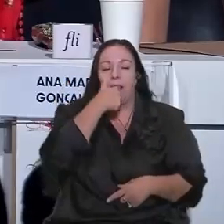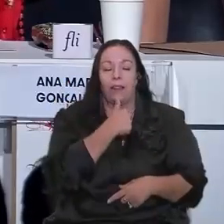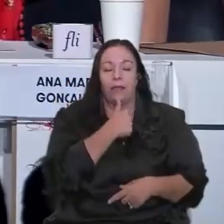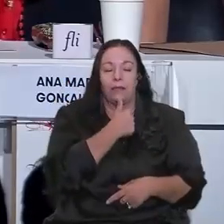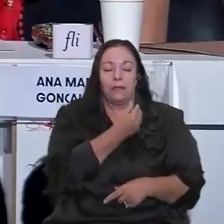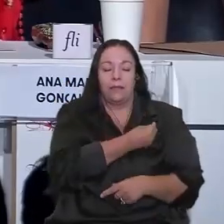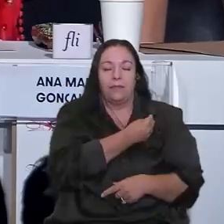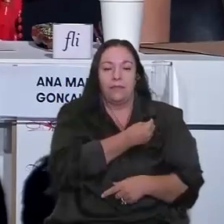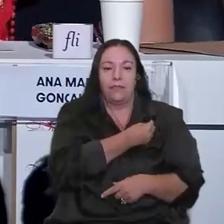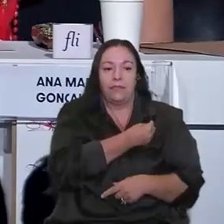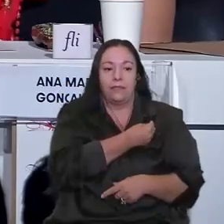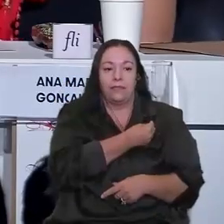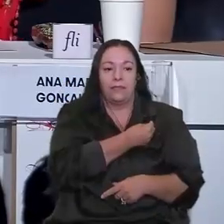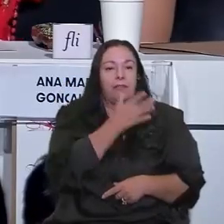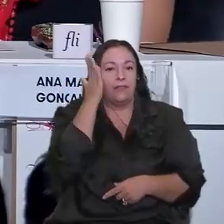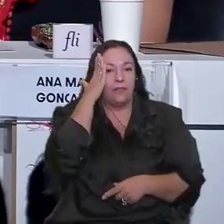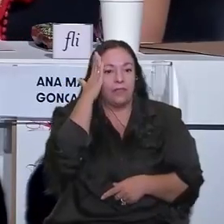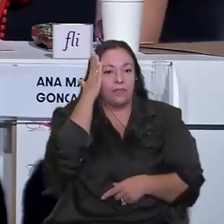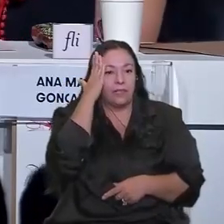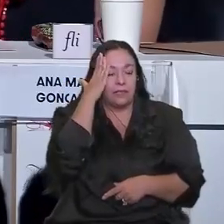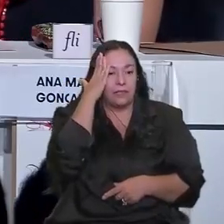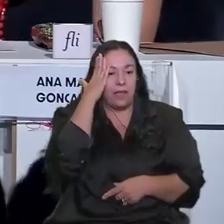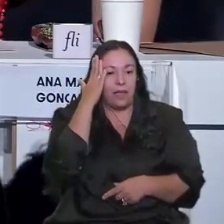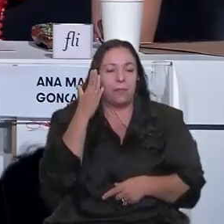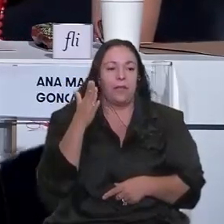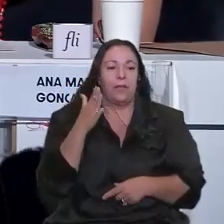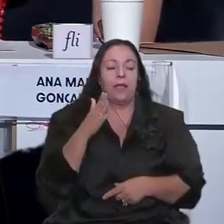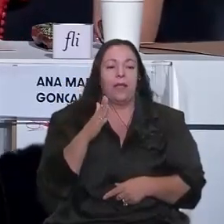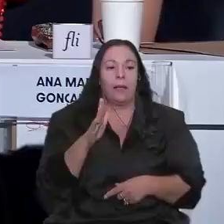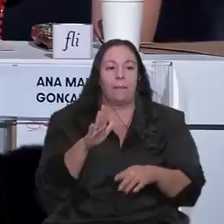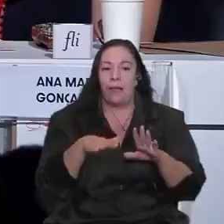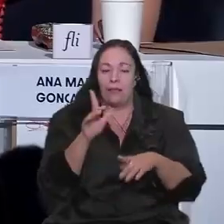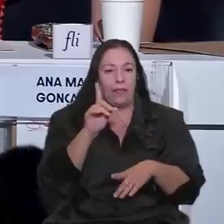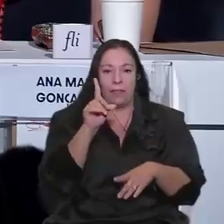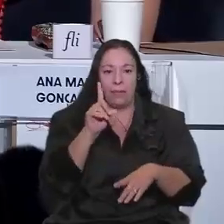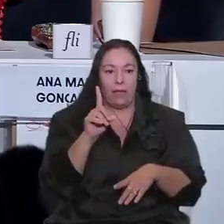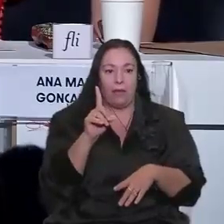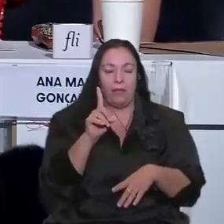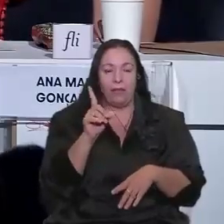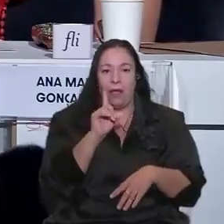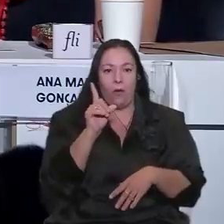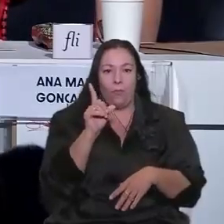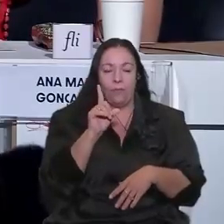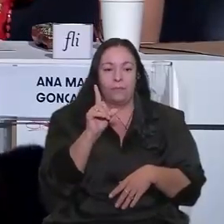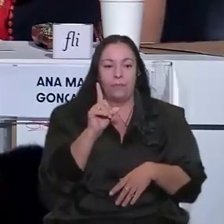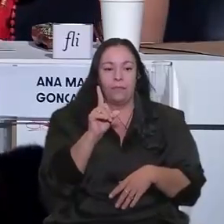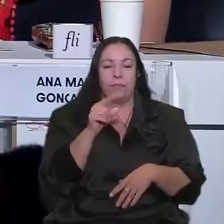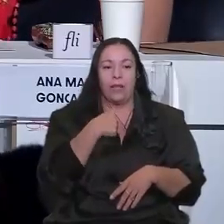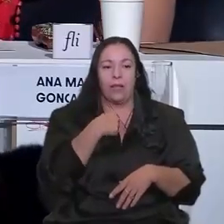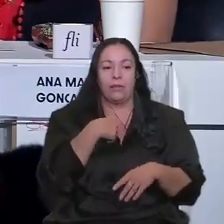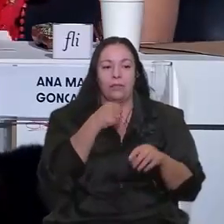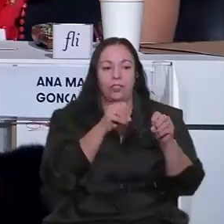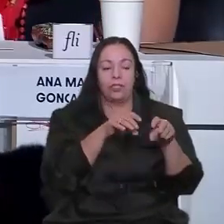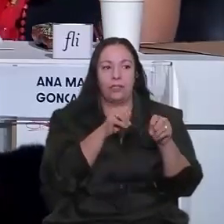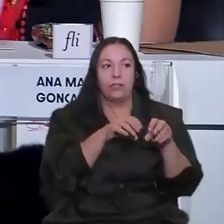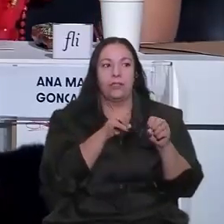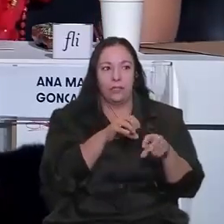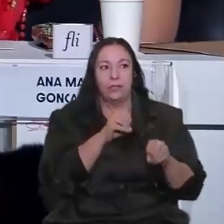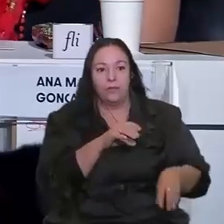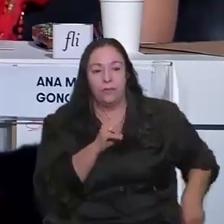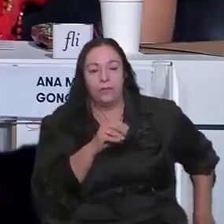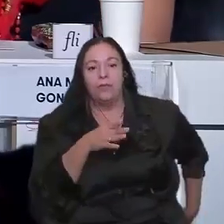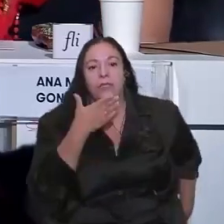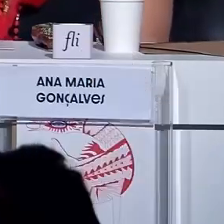da vida. Você sabe bater paó, Walter? Se não, qualquer dia desses te ensino, e você vai